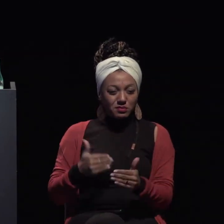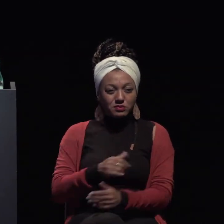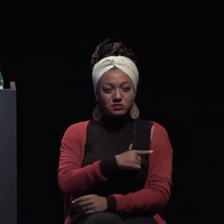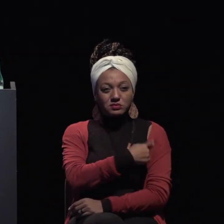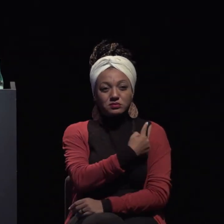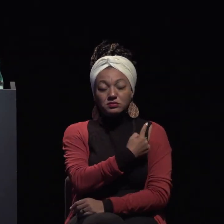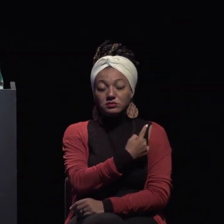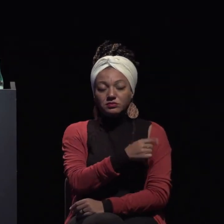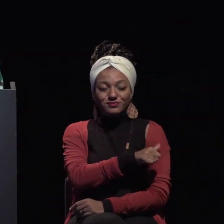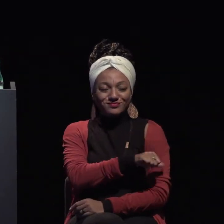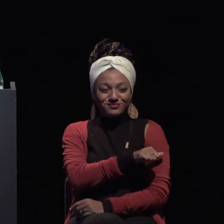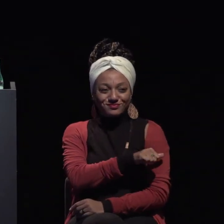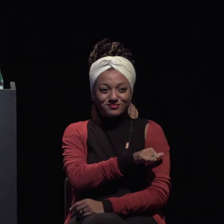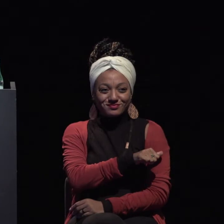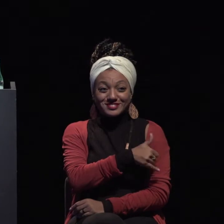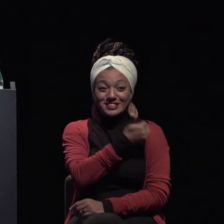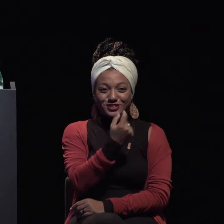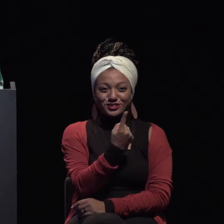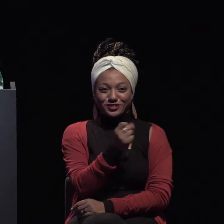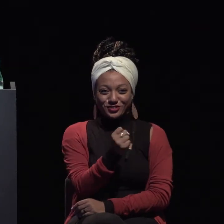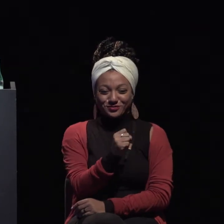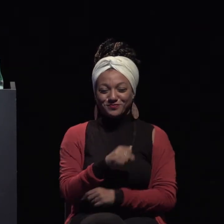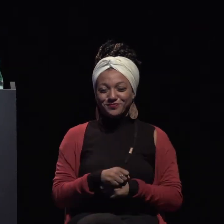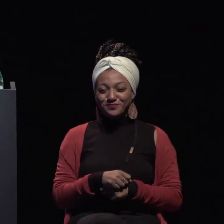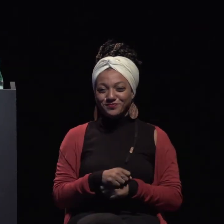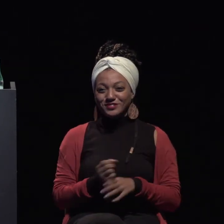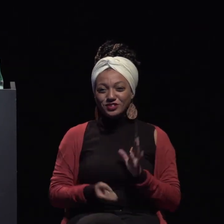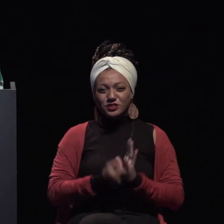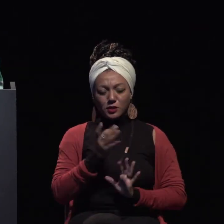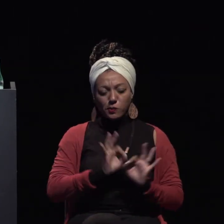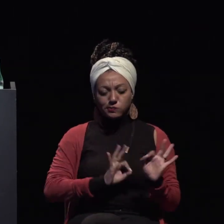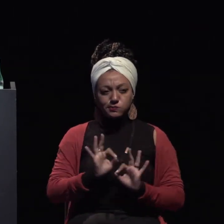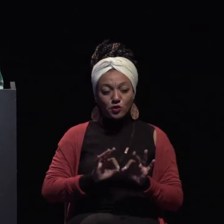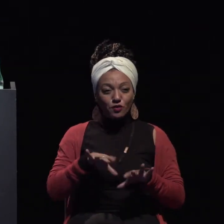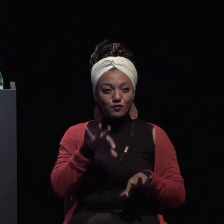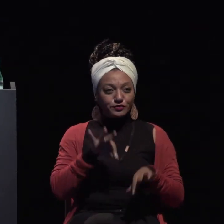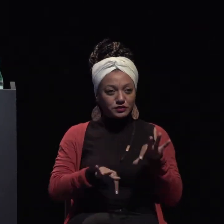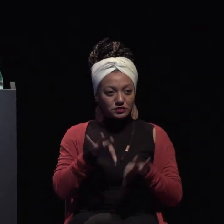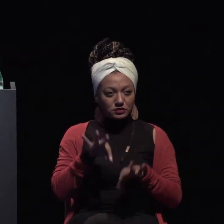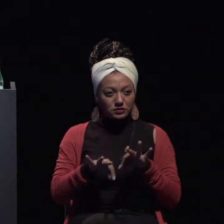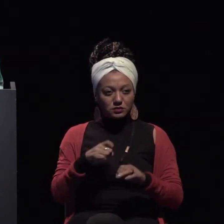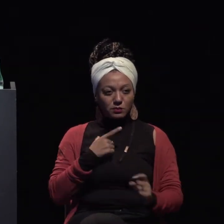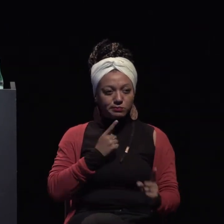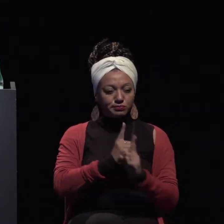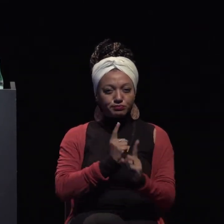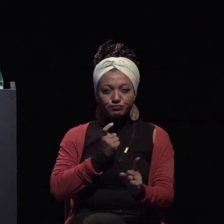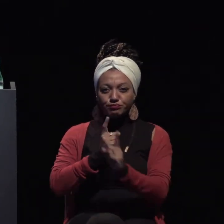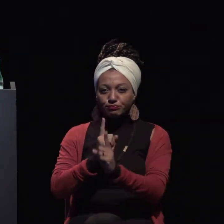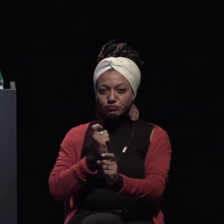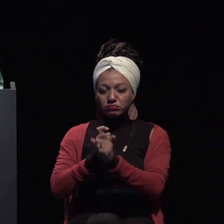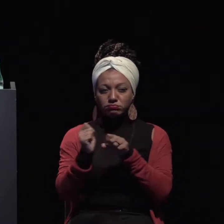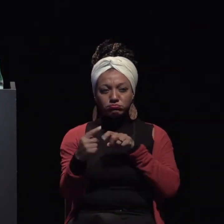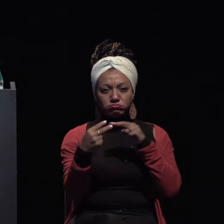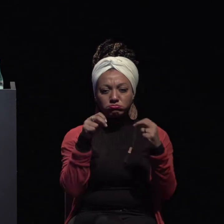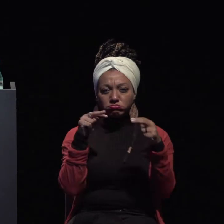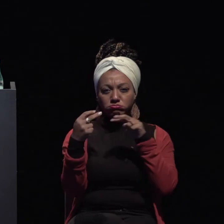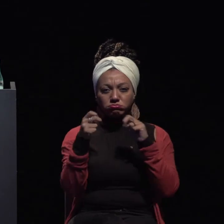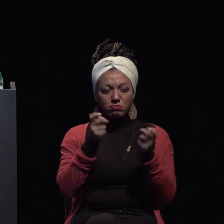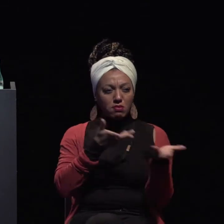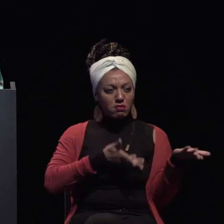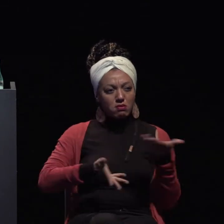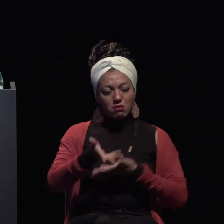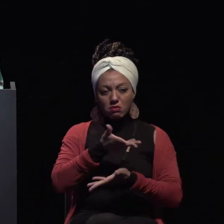anos, e a gente foi criando um roteiro de oficinas. E eram encontros que a gente se encontrava, e a